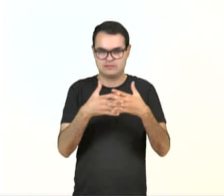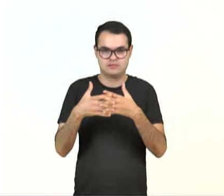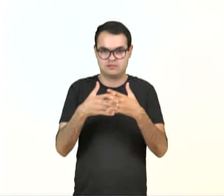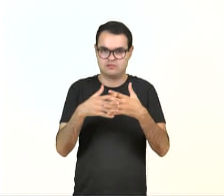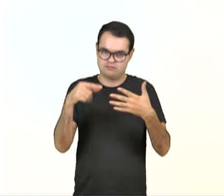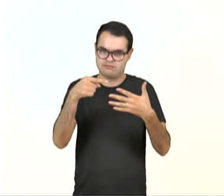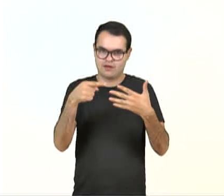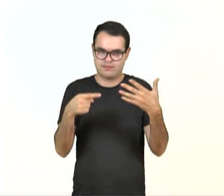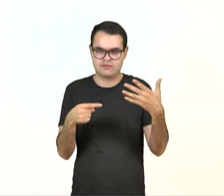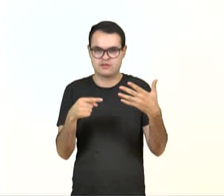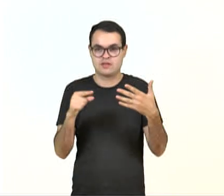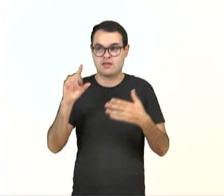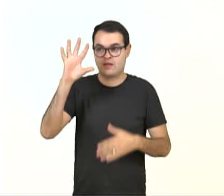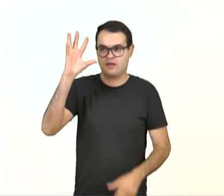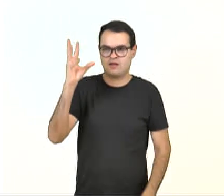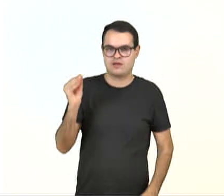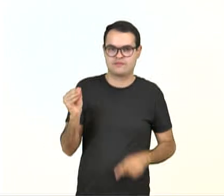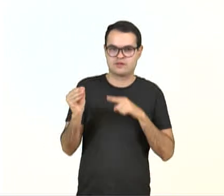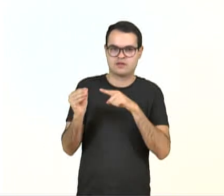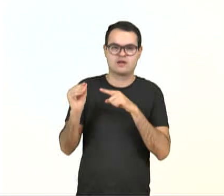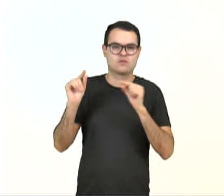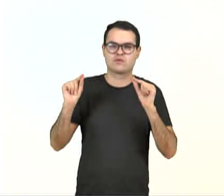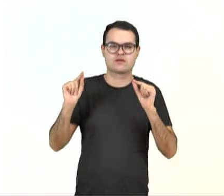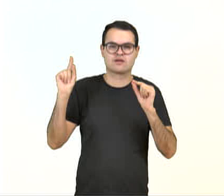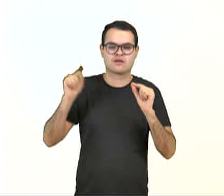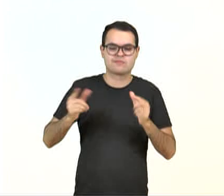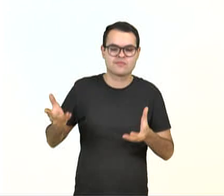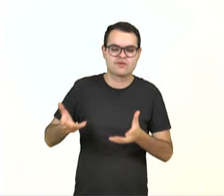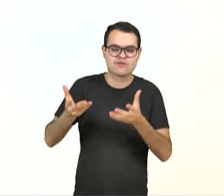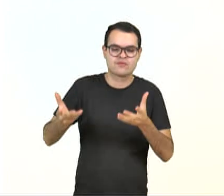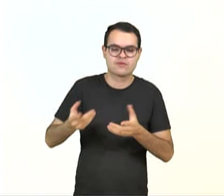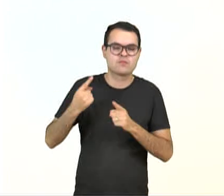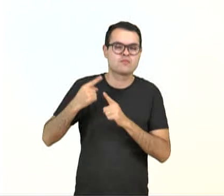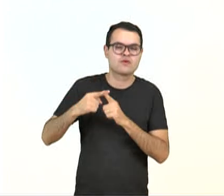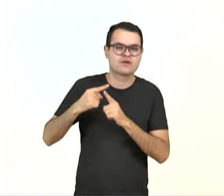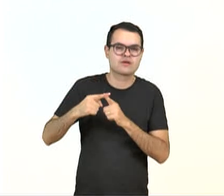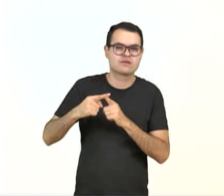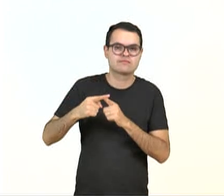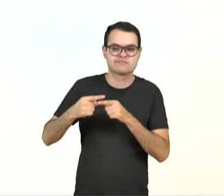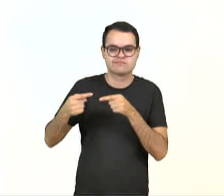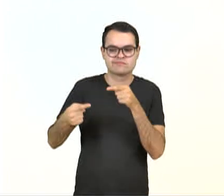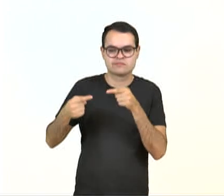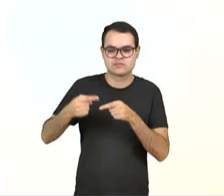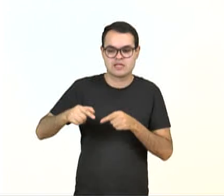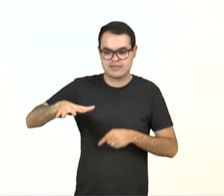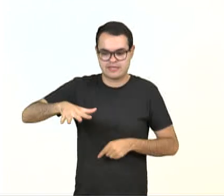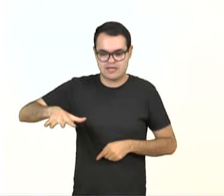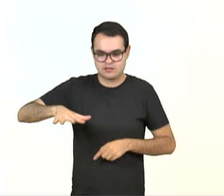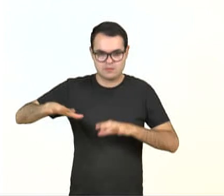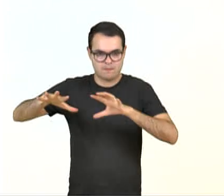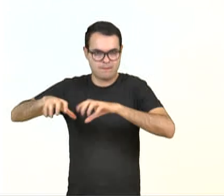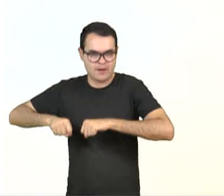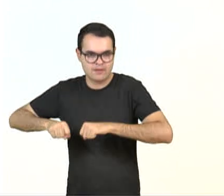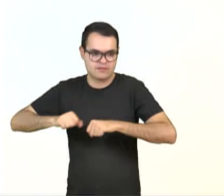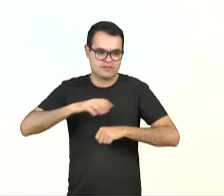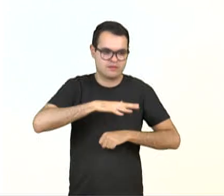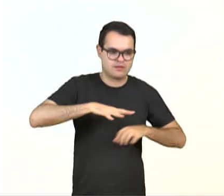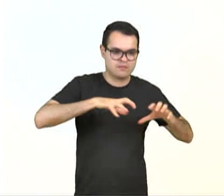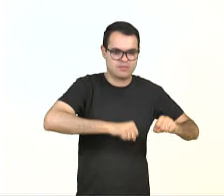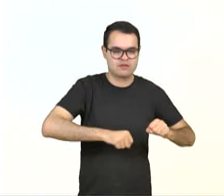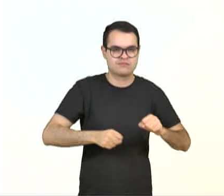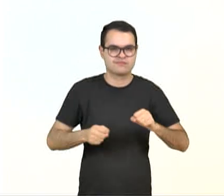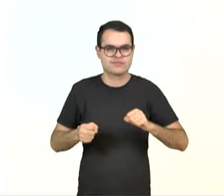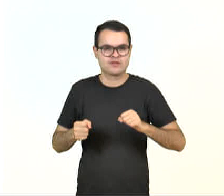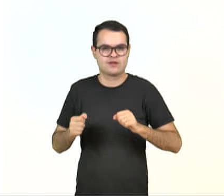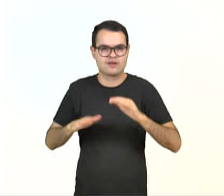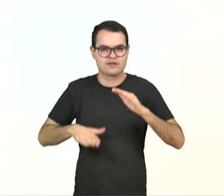Os conflitos na África são basicamente motivados por disputas territoriais, golpes de